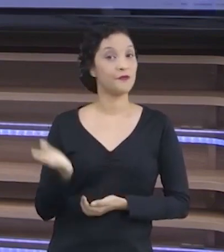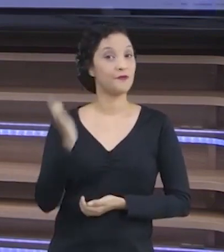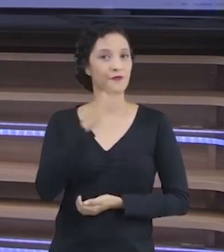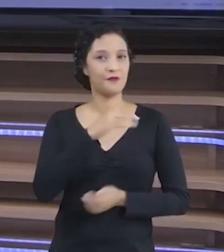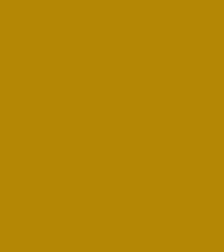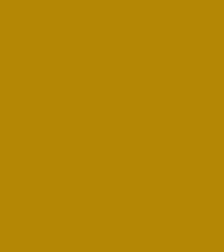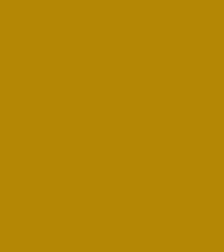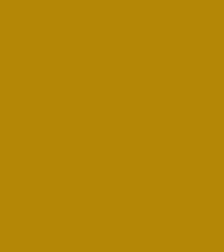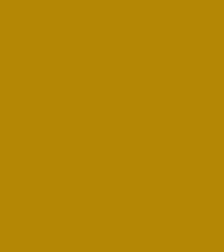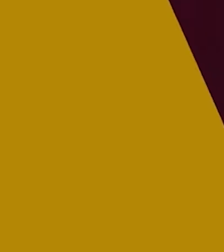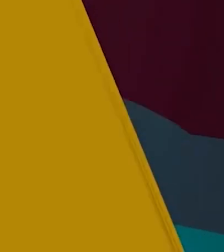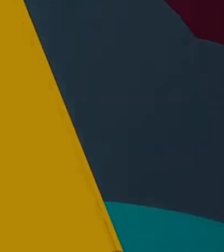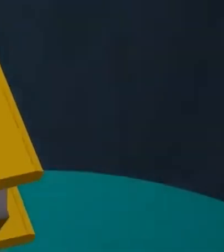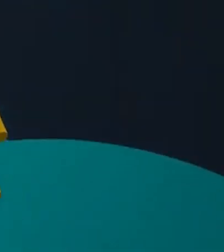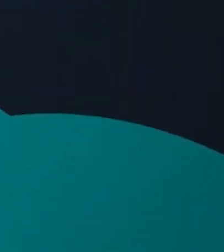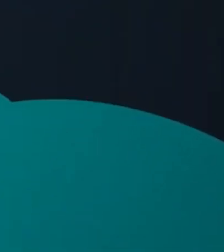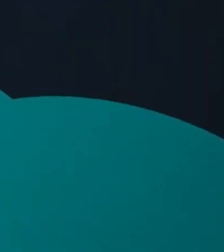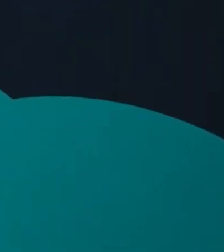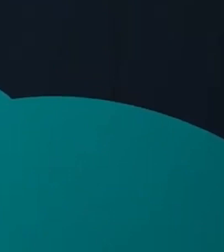nossa leitura.